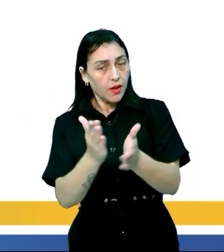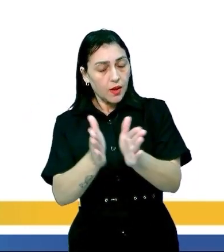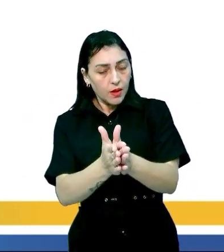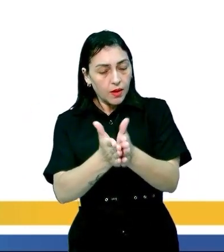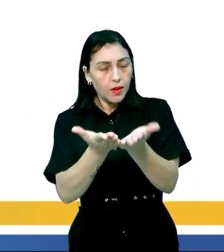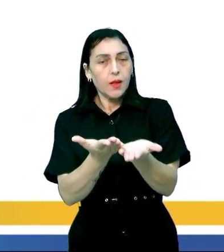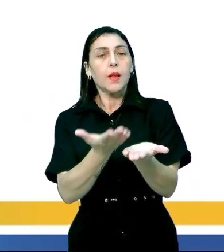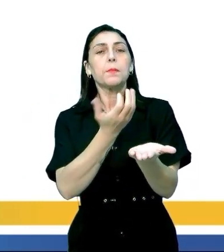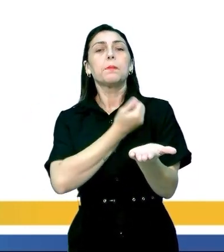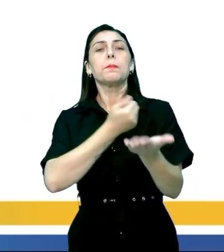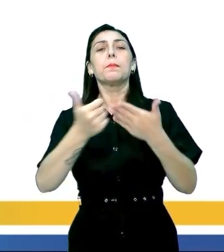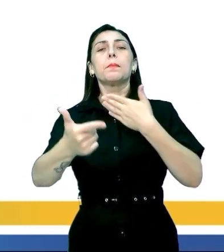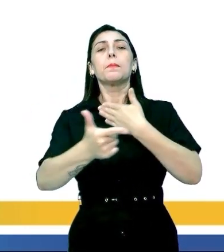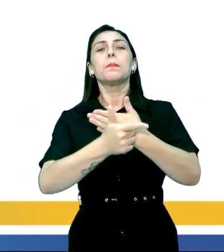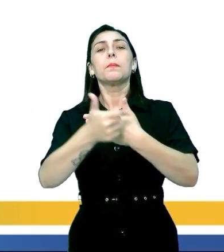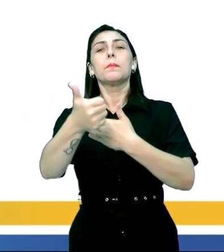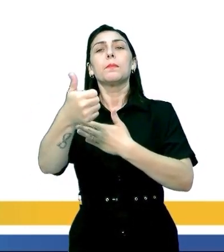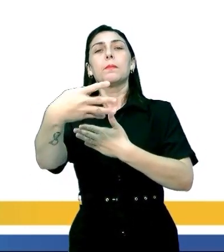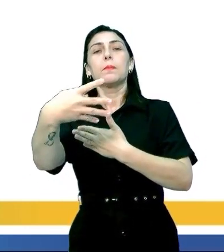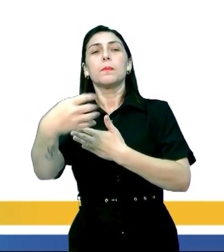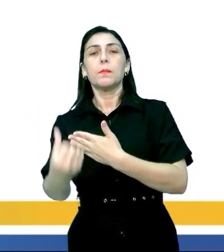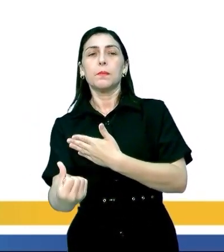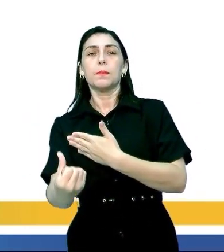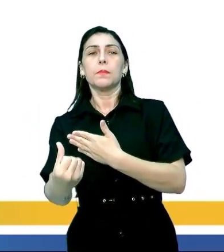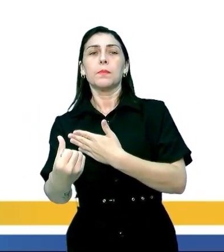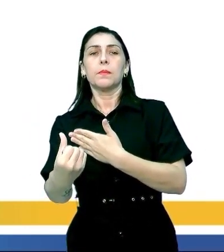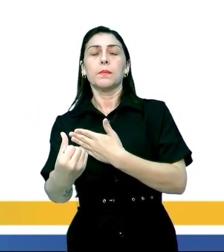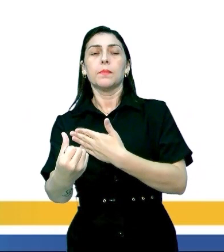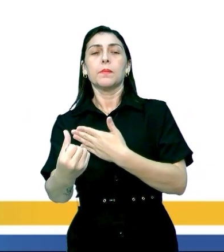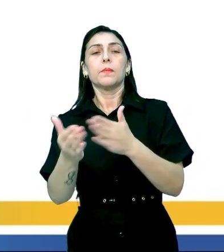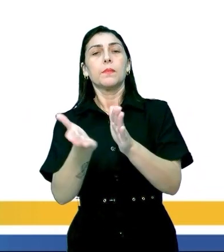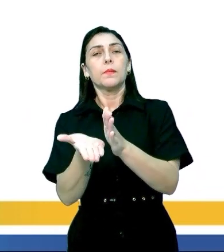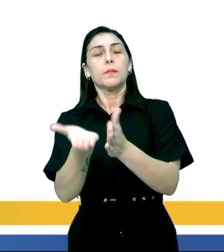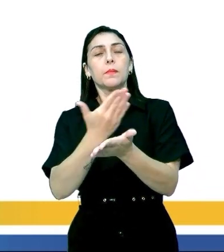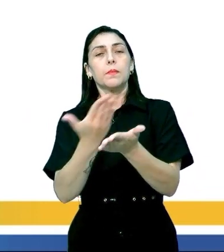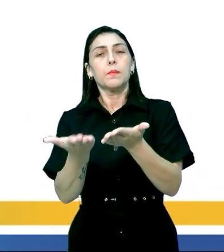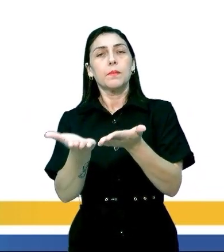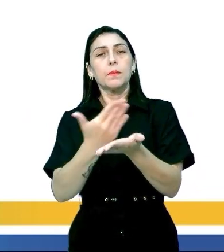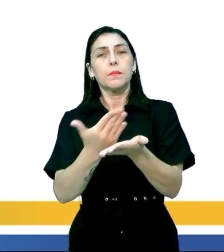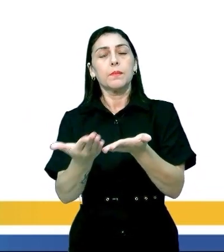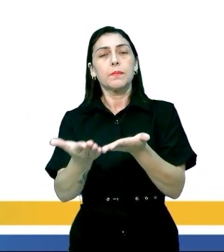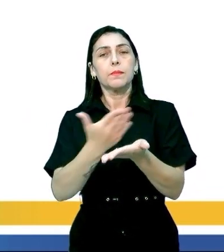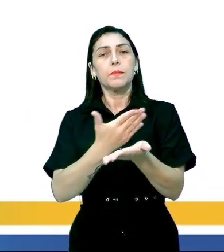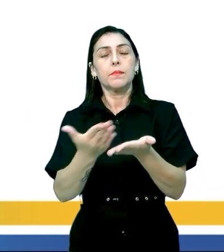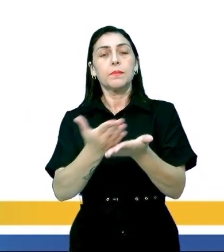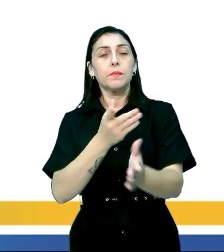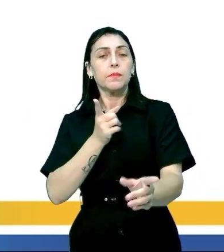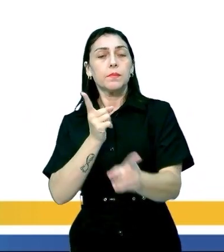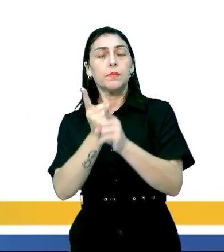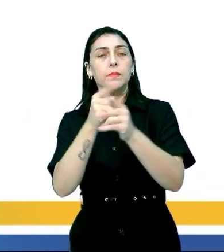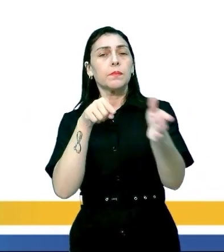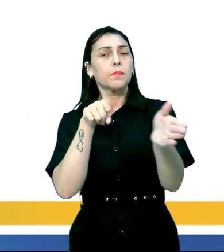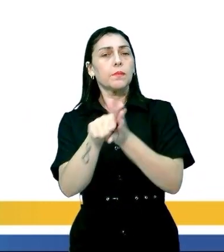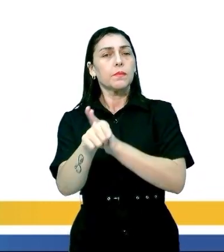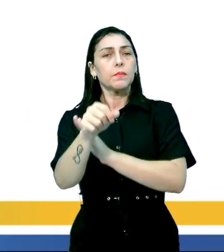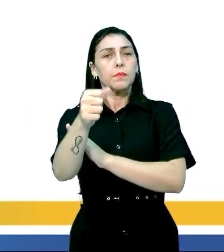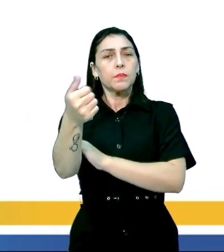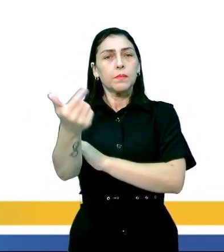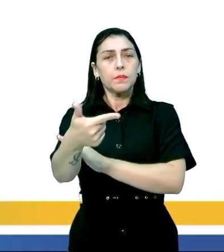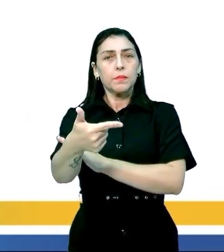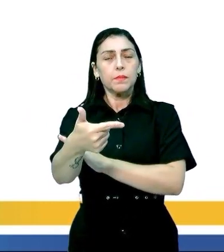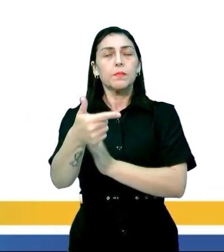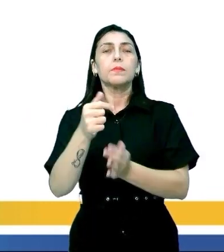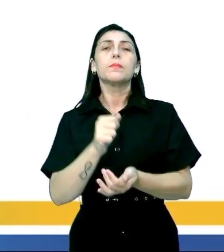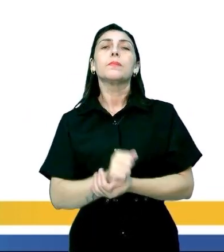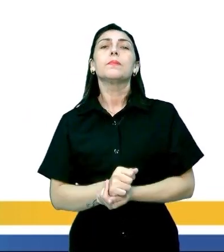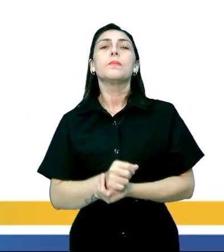Abra ele na página 146, folheie, manuseie e chegue na questão 2,